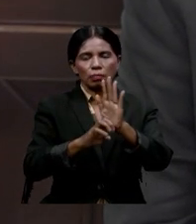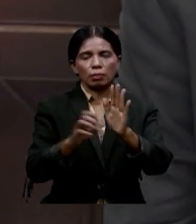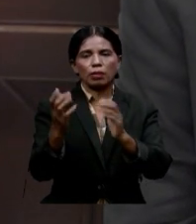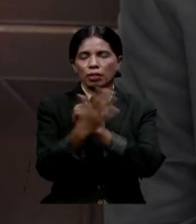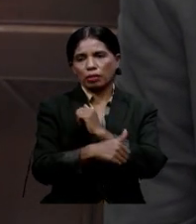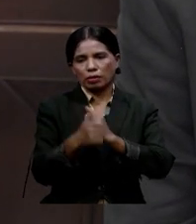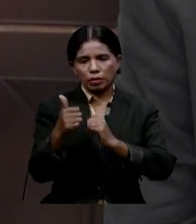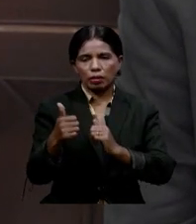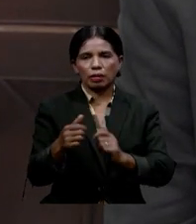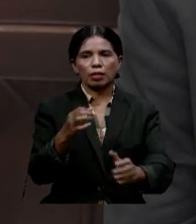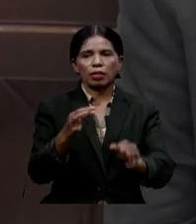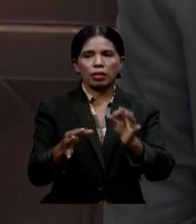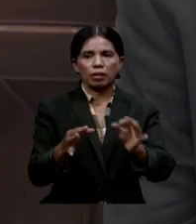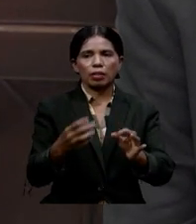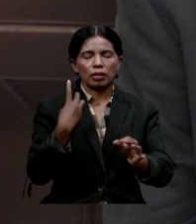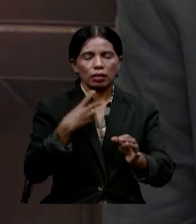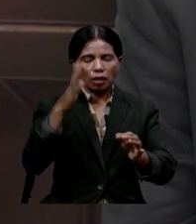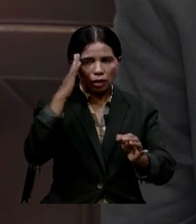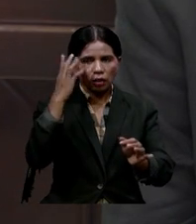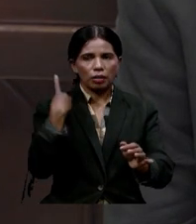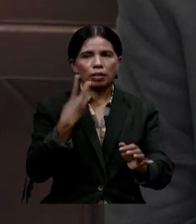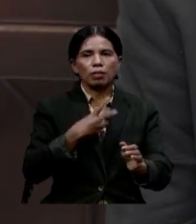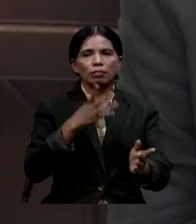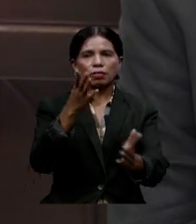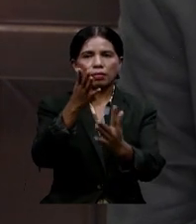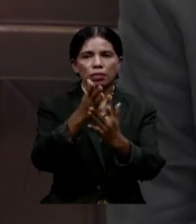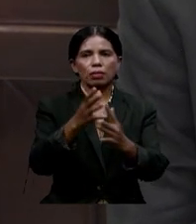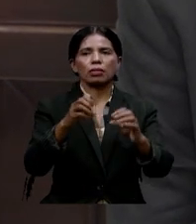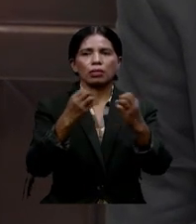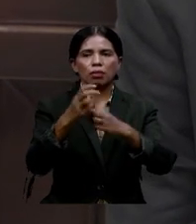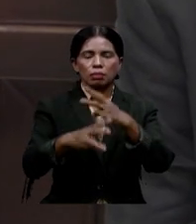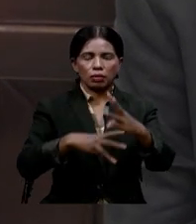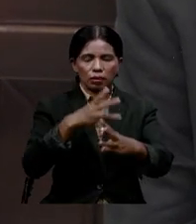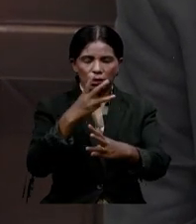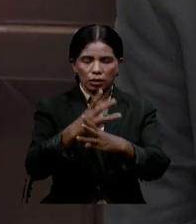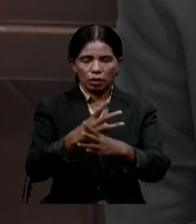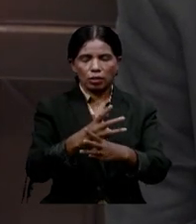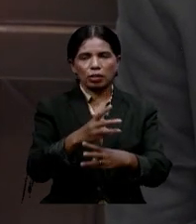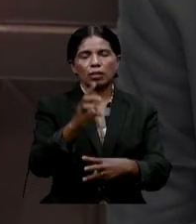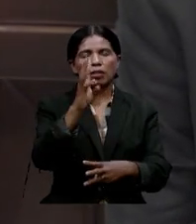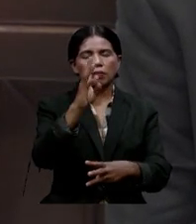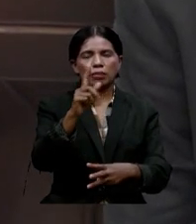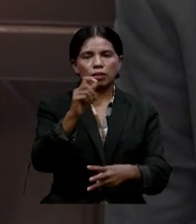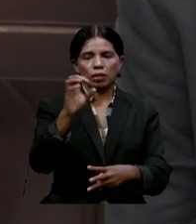governação, mas consistência e tenha adere para a Organização Mundial da WTO, né?